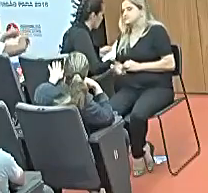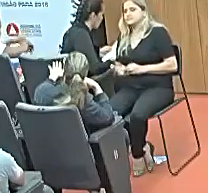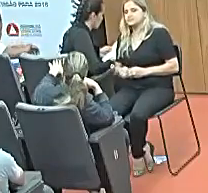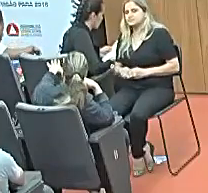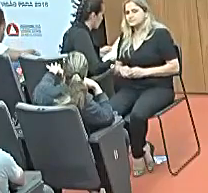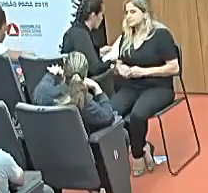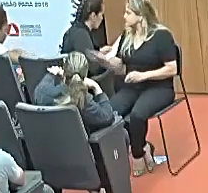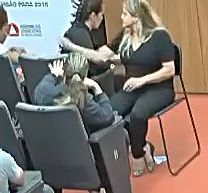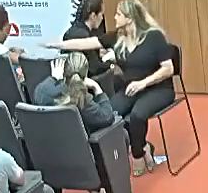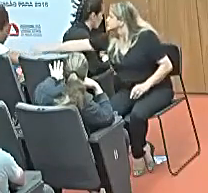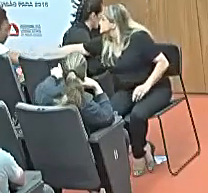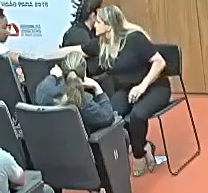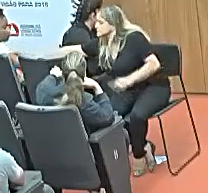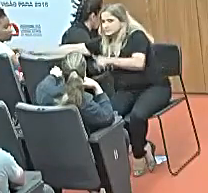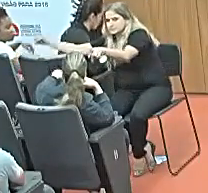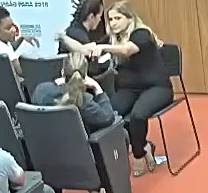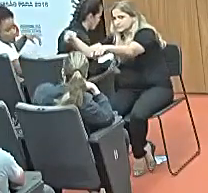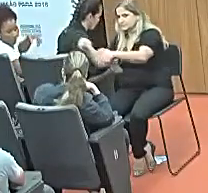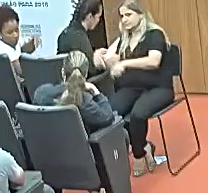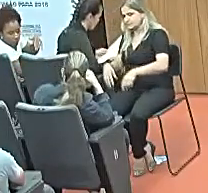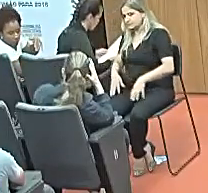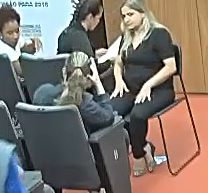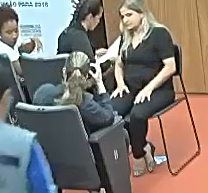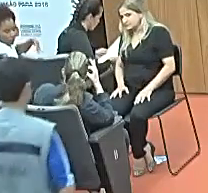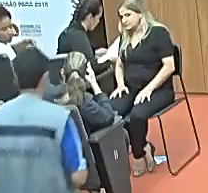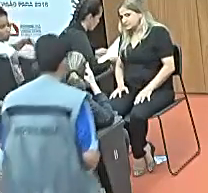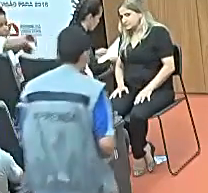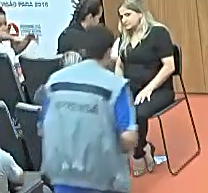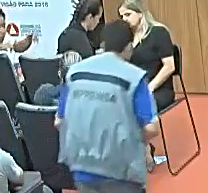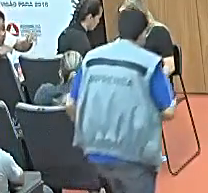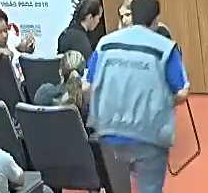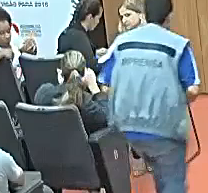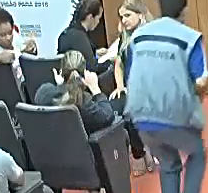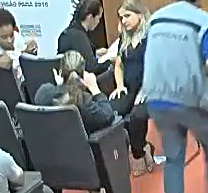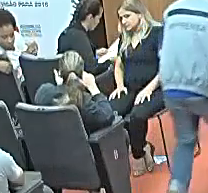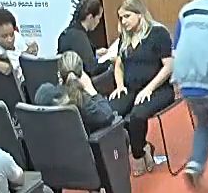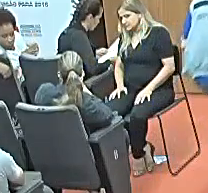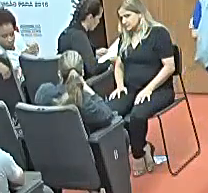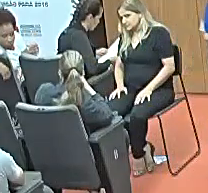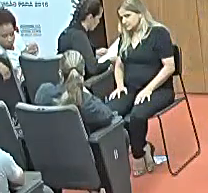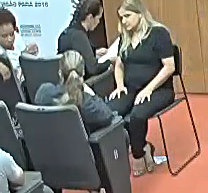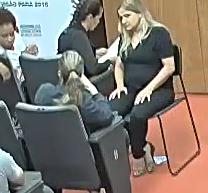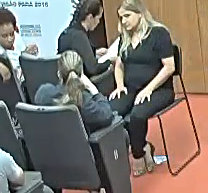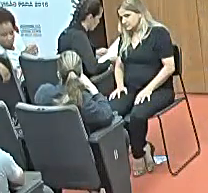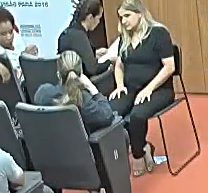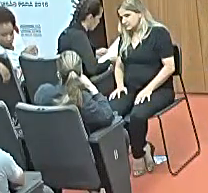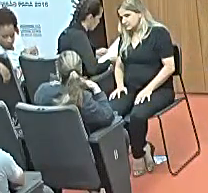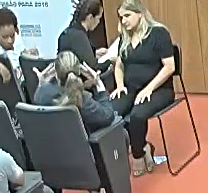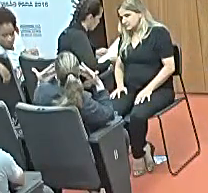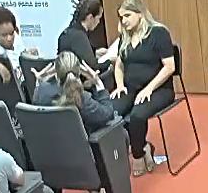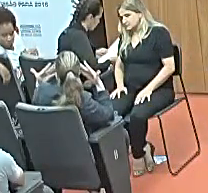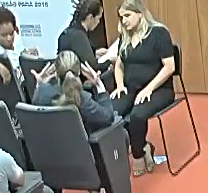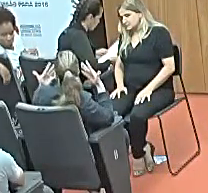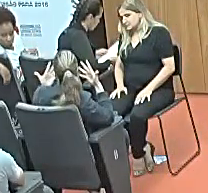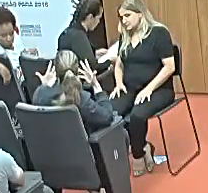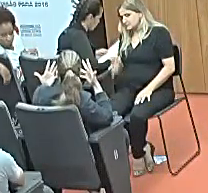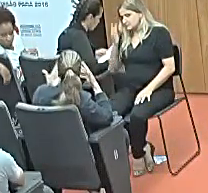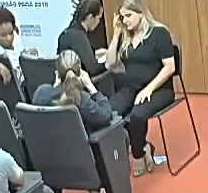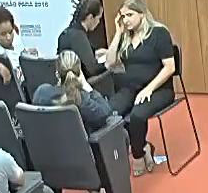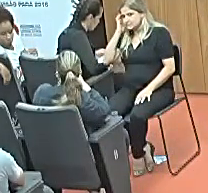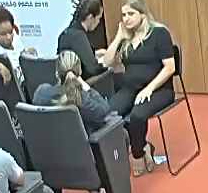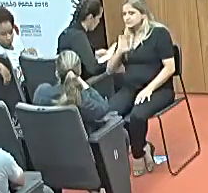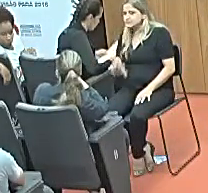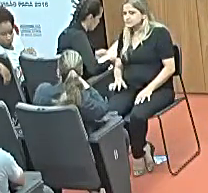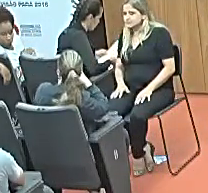conformar os subgrupos a fab está a alfabetização de idosos infraestrutura e qualidade educação do campo e escolas